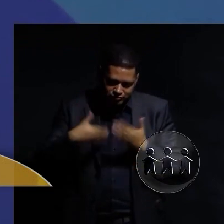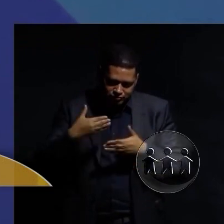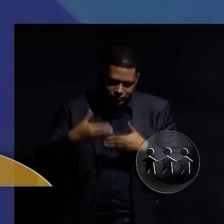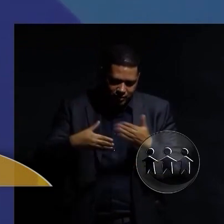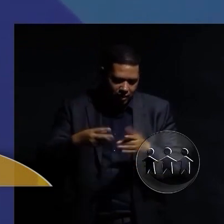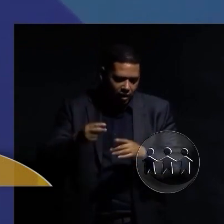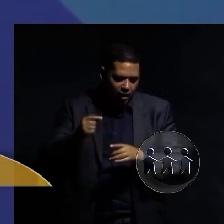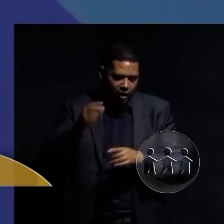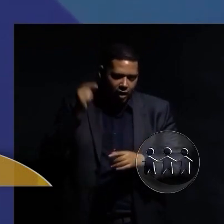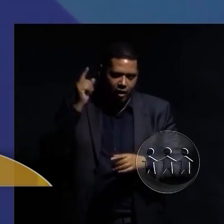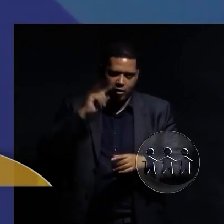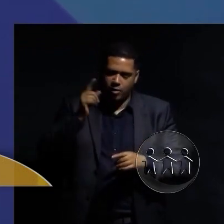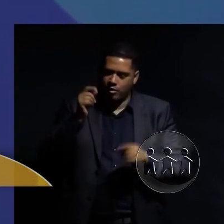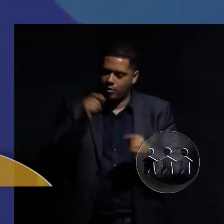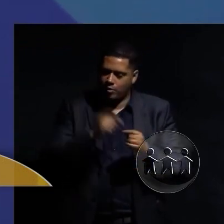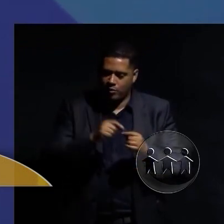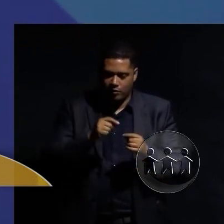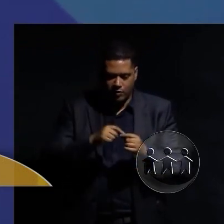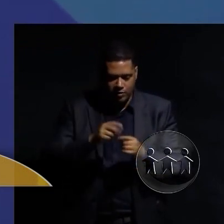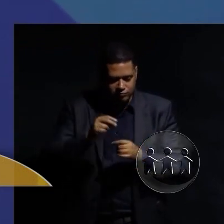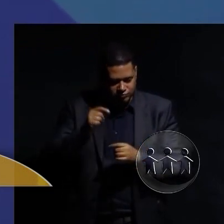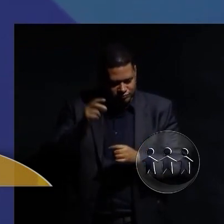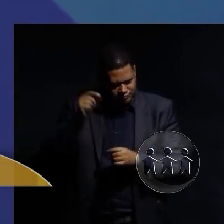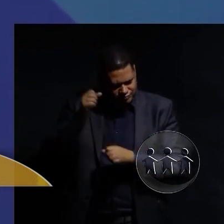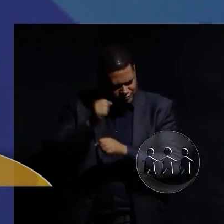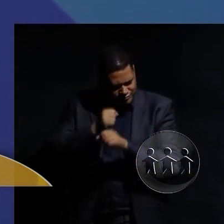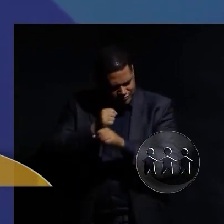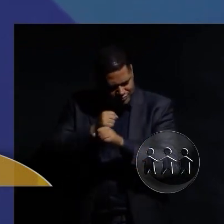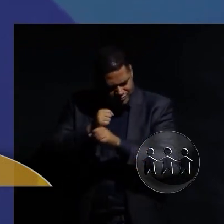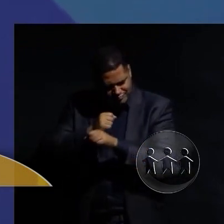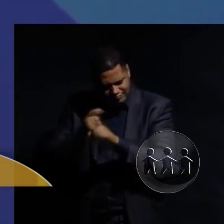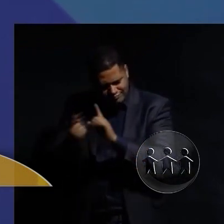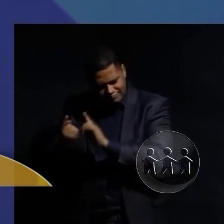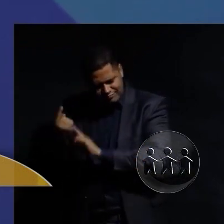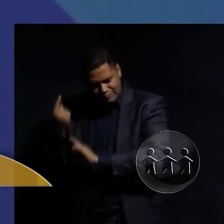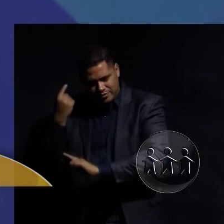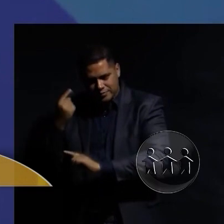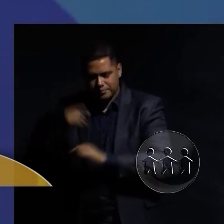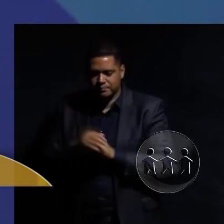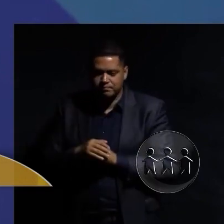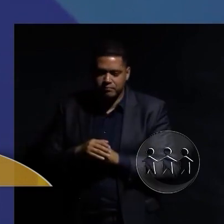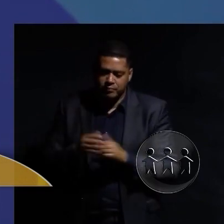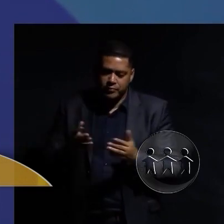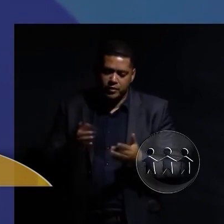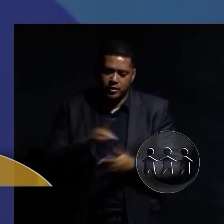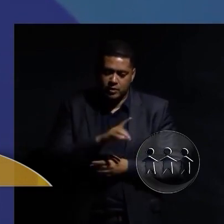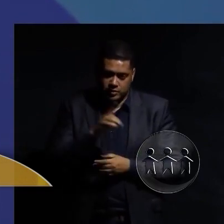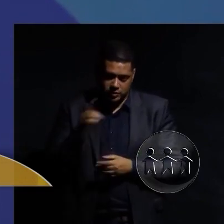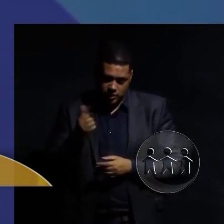não fazia há muitos anos. Dia 14, nós estamos